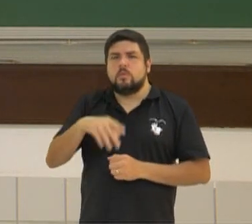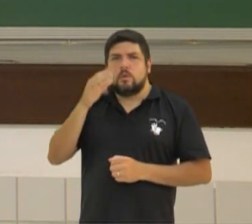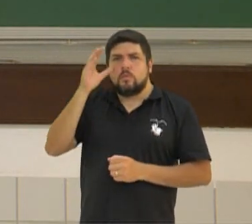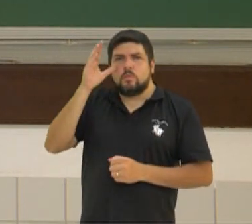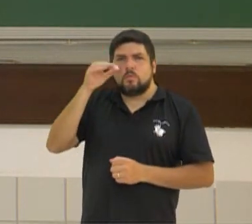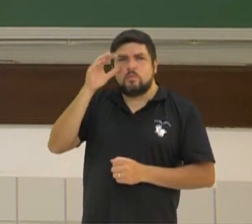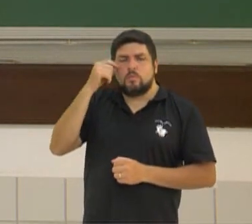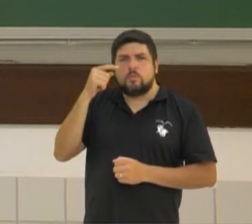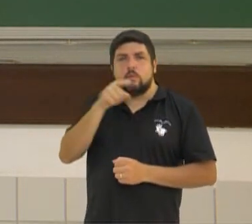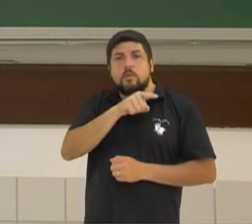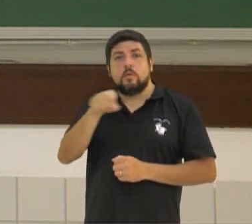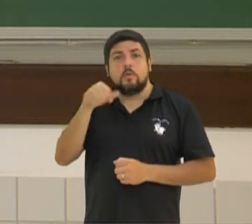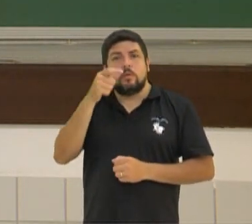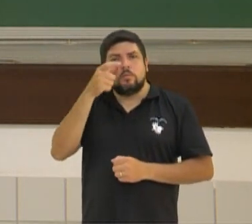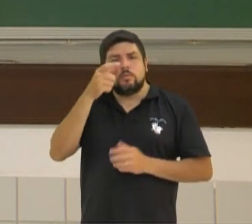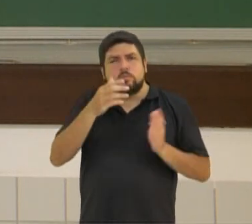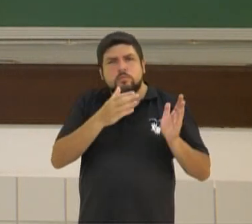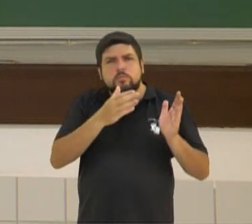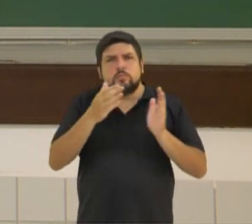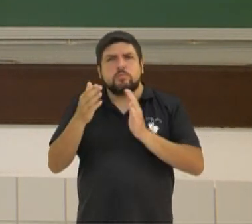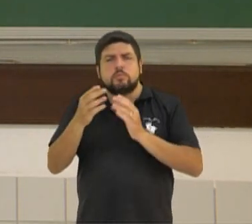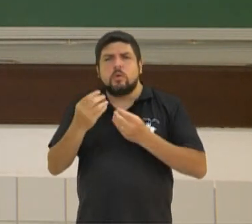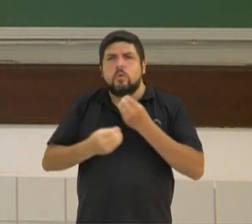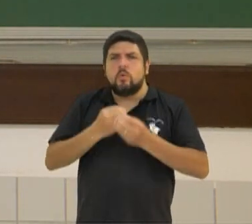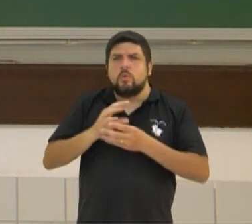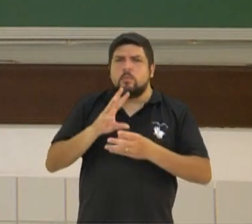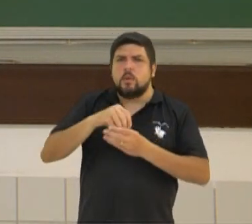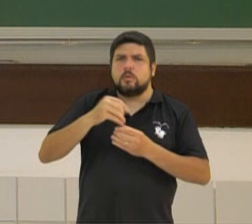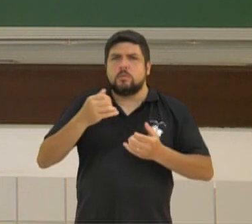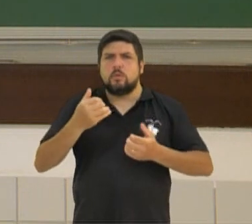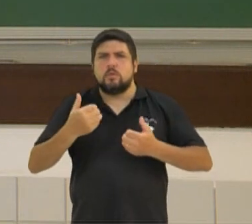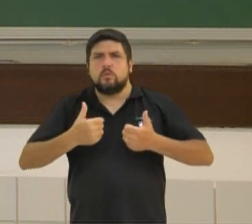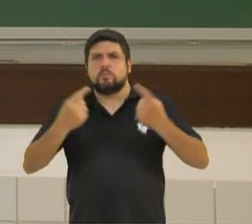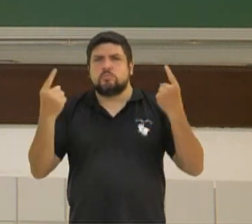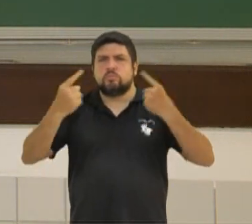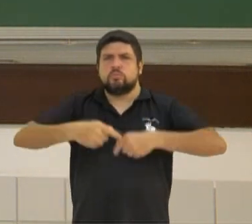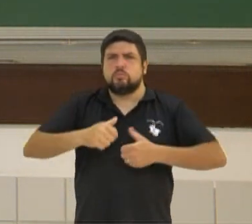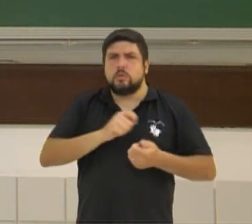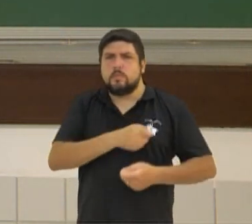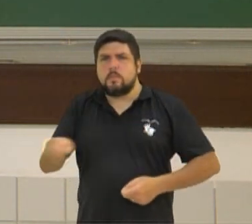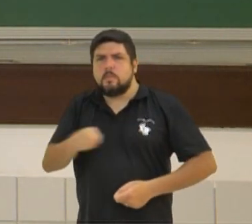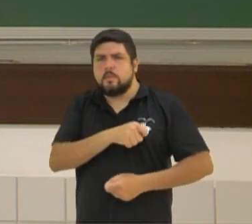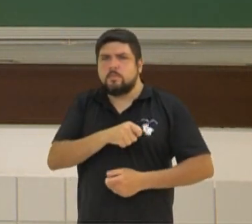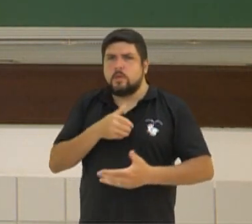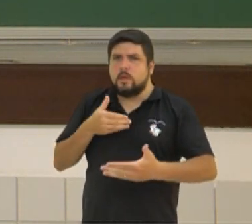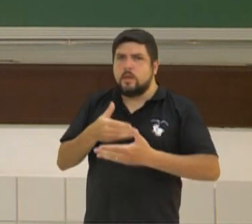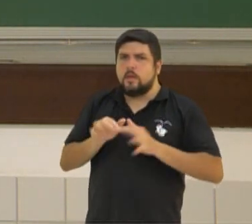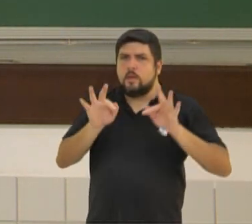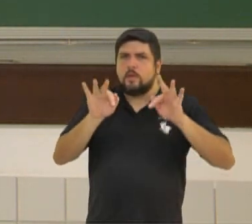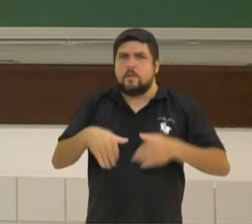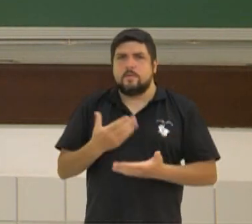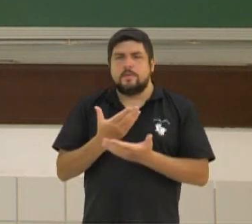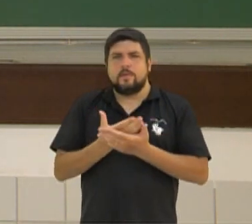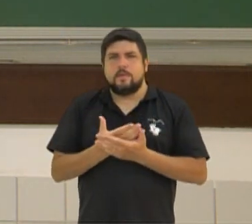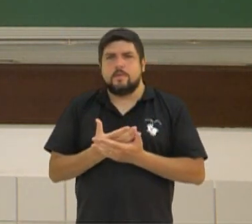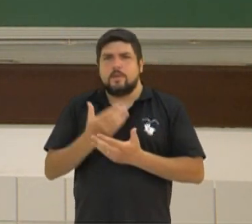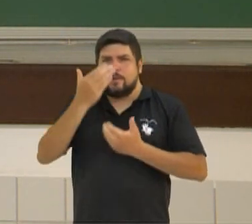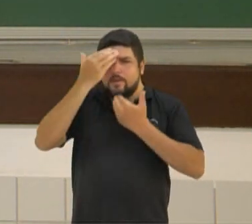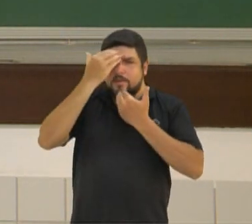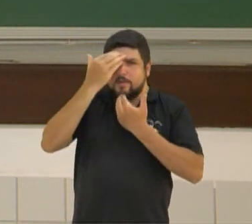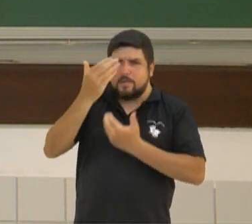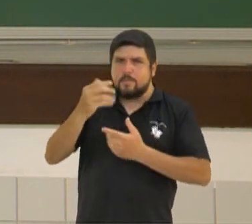você vai ver muita coisa que acontece dentro do jogo do badminton. E aqui fechamos a nossa aula. Agradeço a companhia